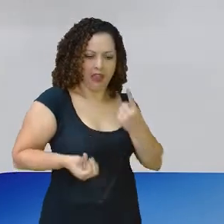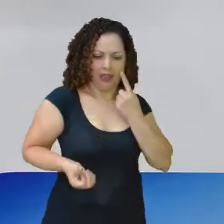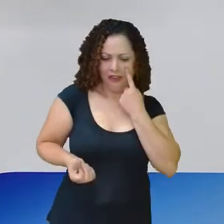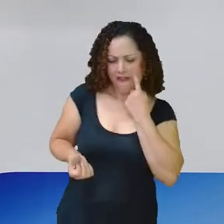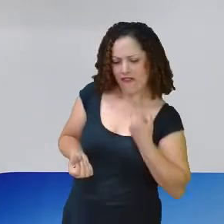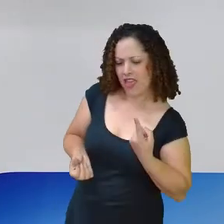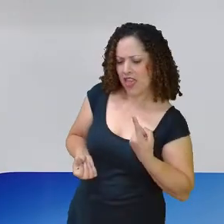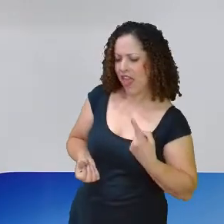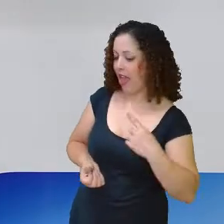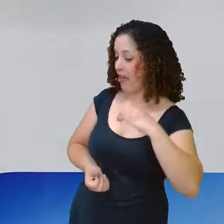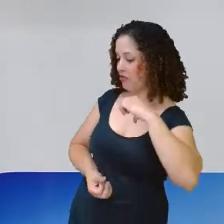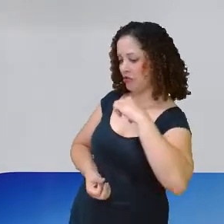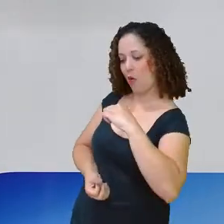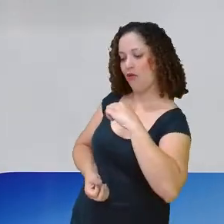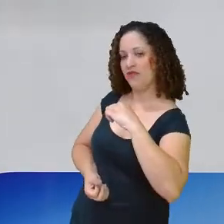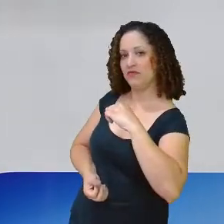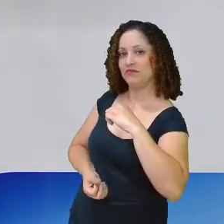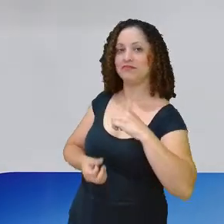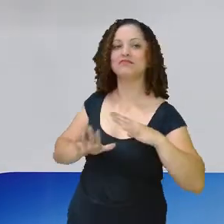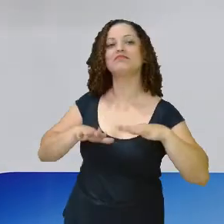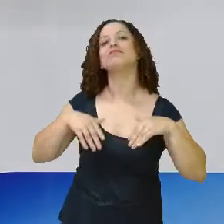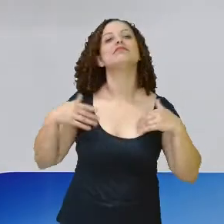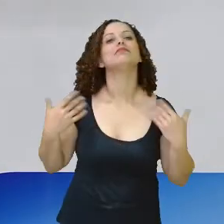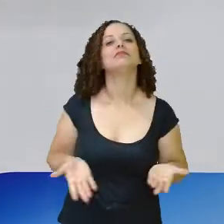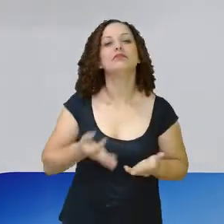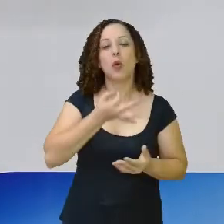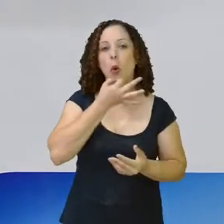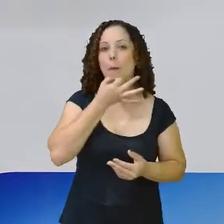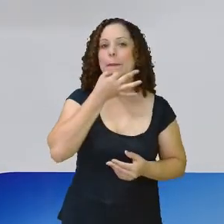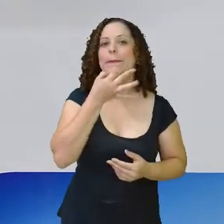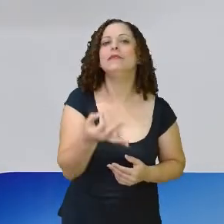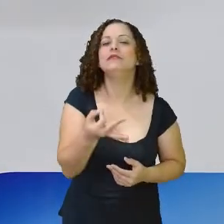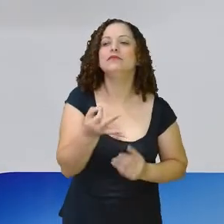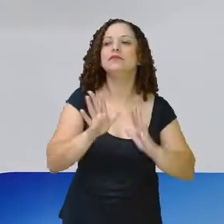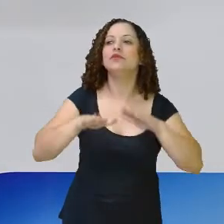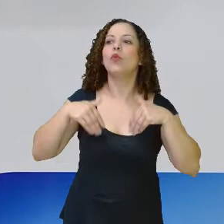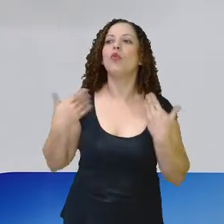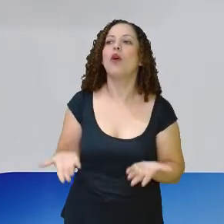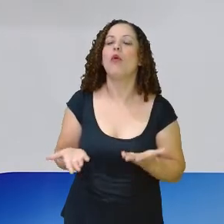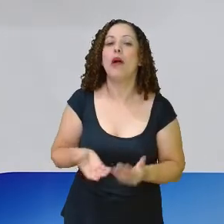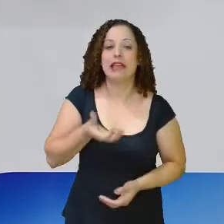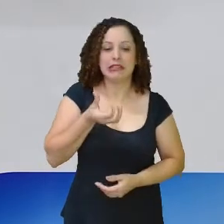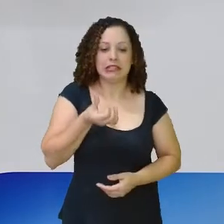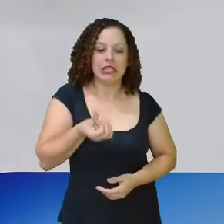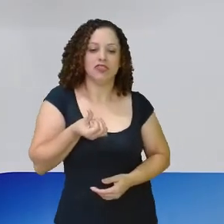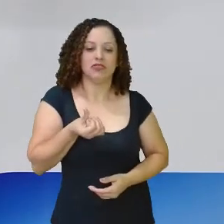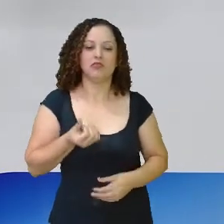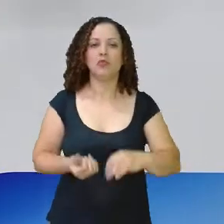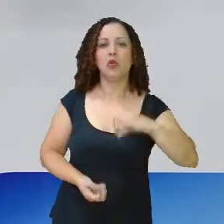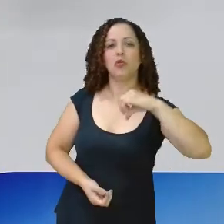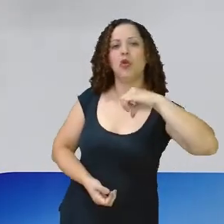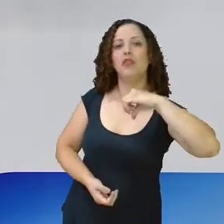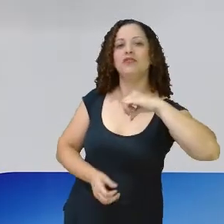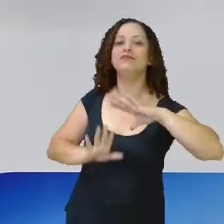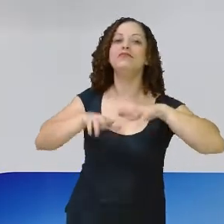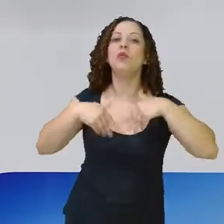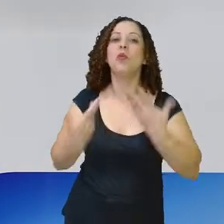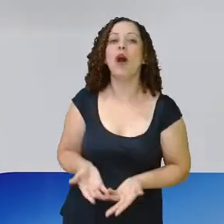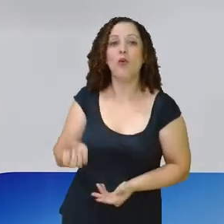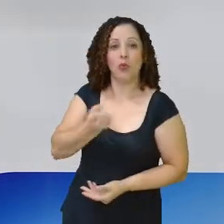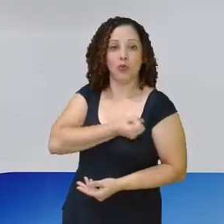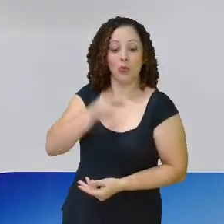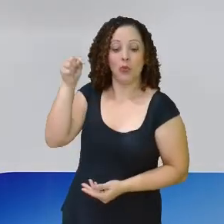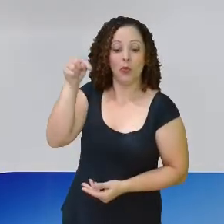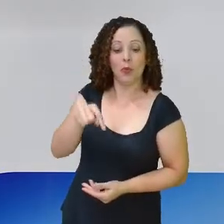que o número é 9. Na sua opinião, é 6 ou 9? Na sua opinião, professor